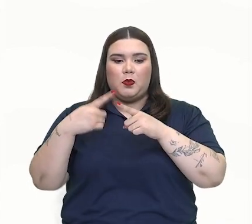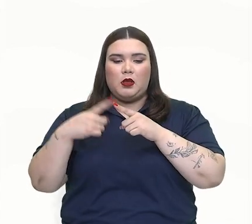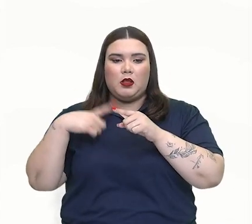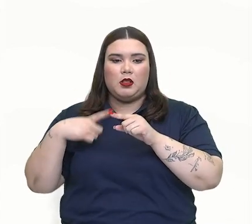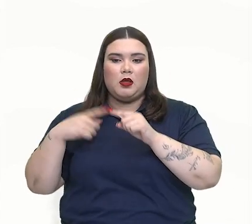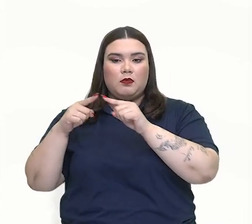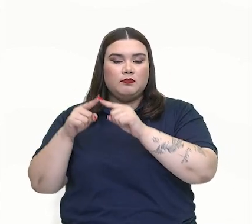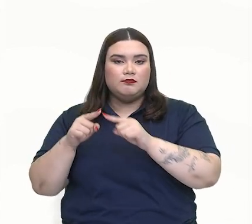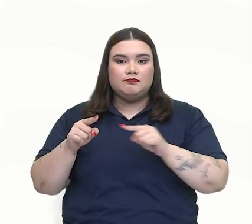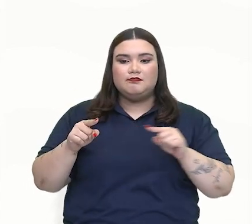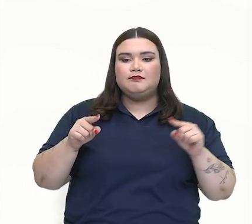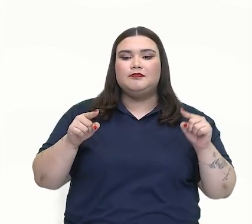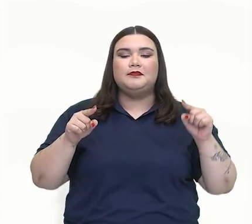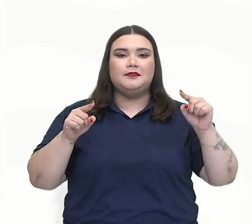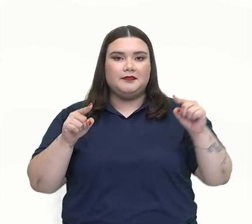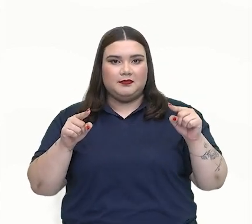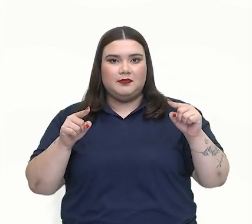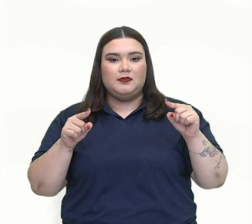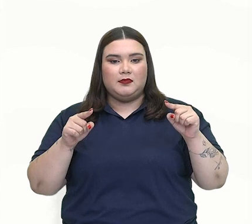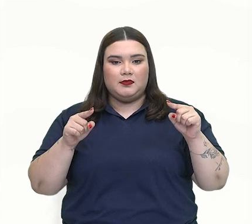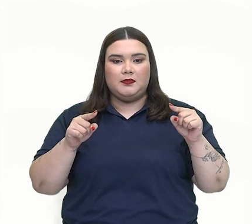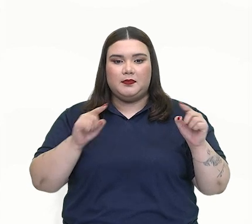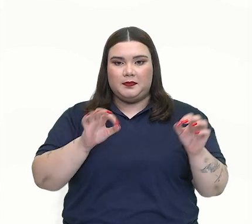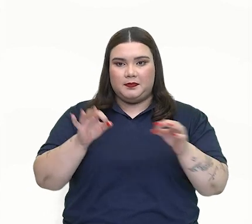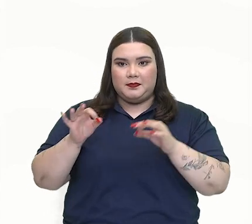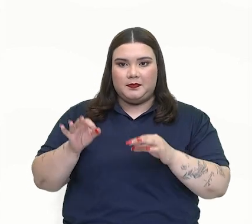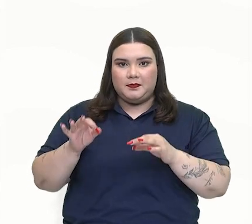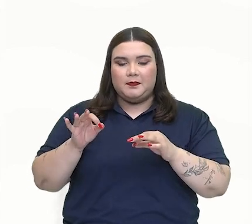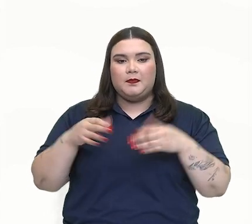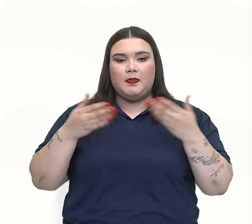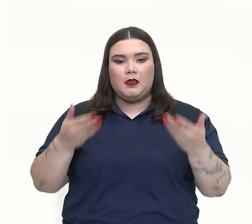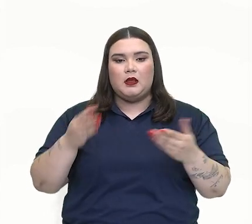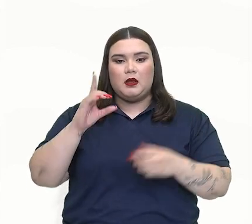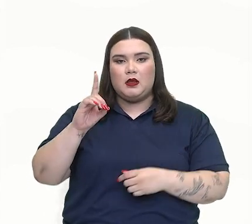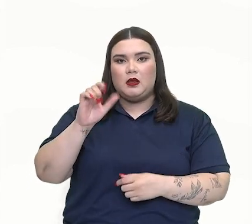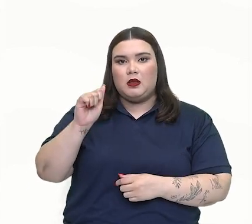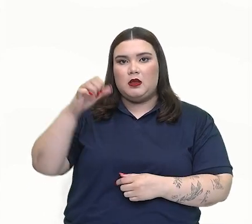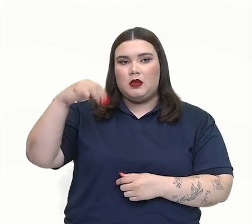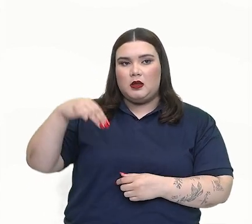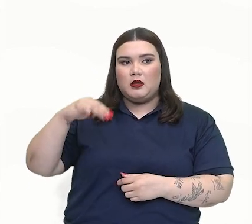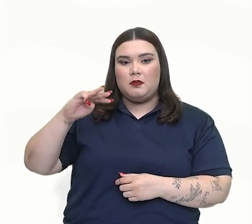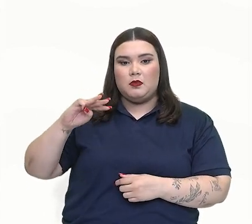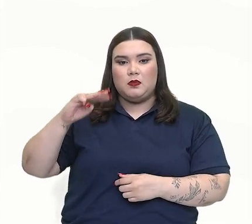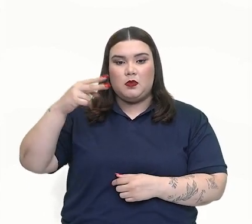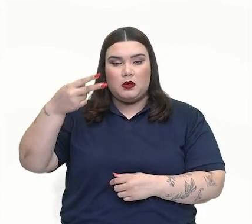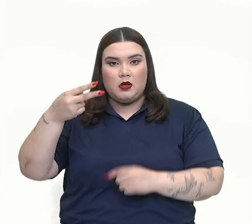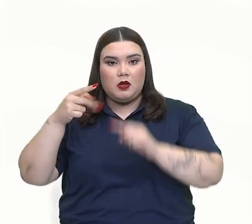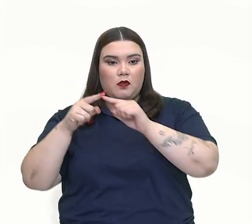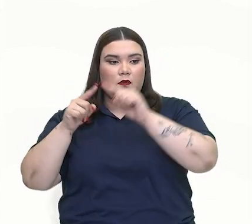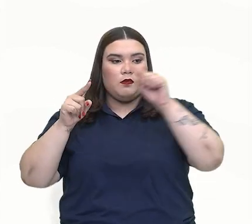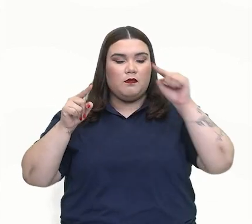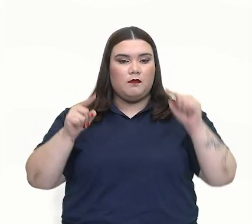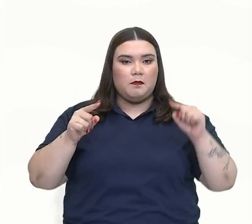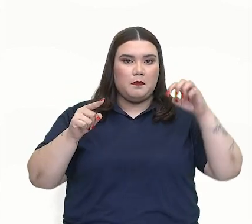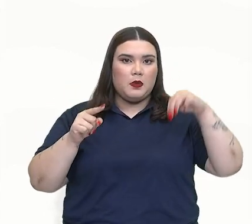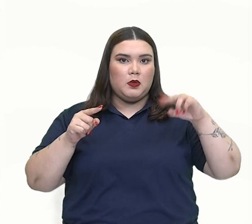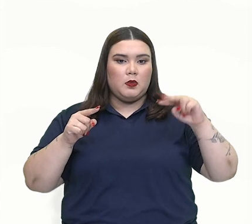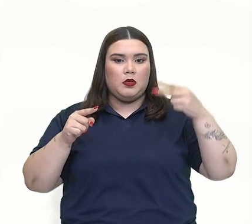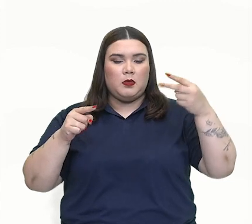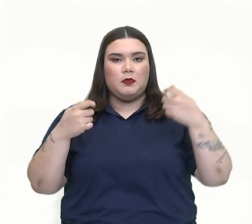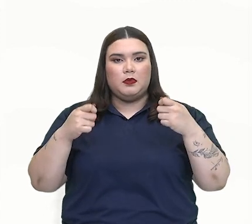a direita. Eu saí de decâmetro e fui para metro quadrado. Decâmetro quadrado para metro quadrado. Portanto, eu preciso fazer